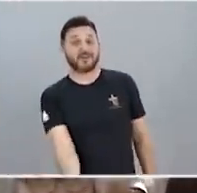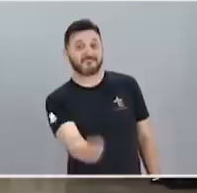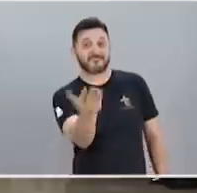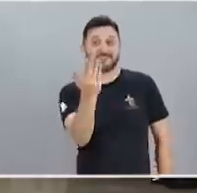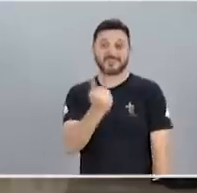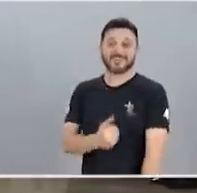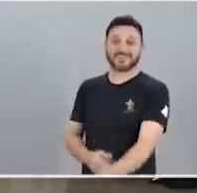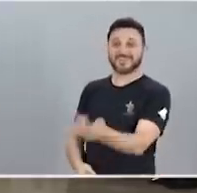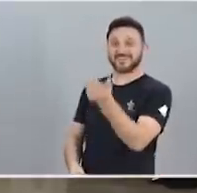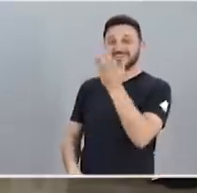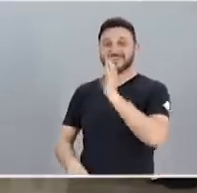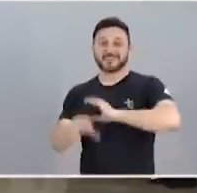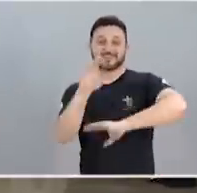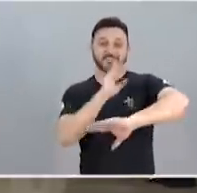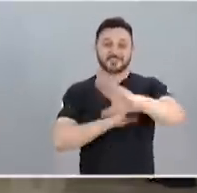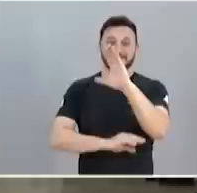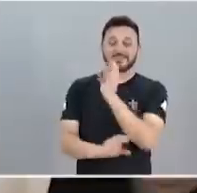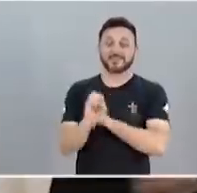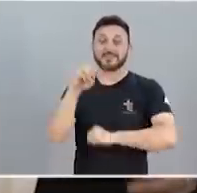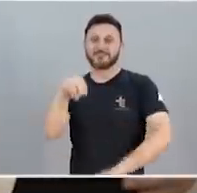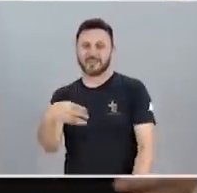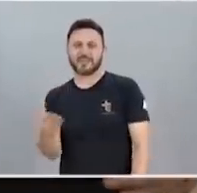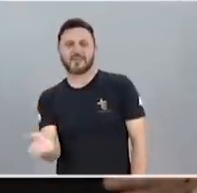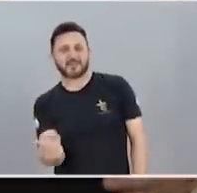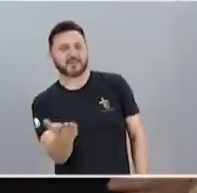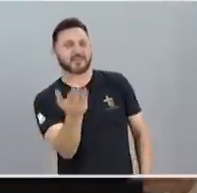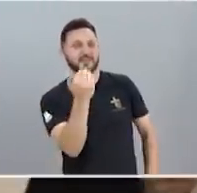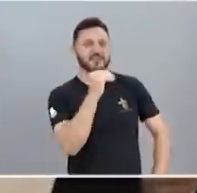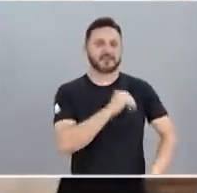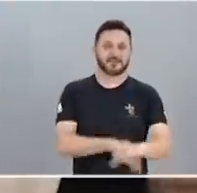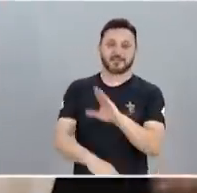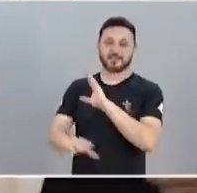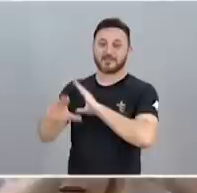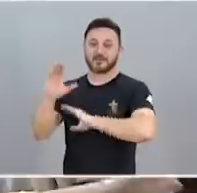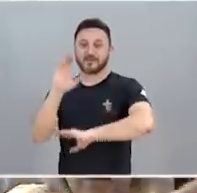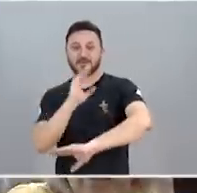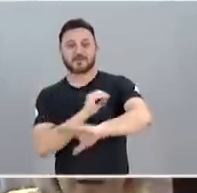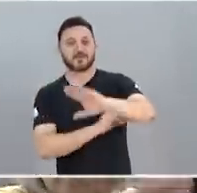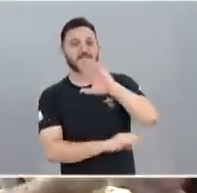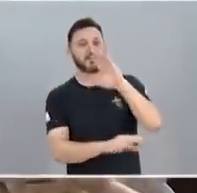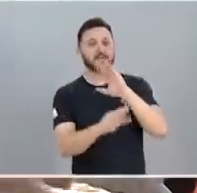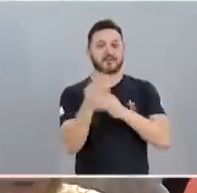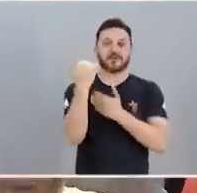lugar. Vem cantar, sim, vem